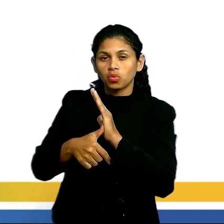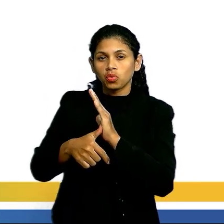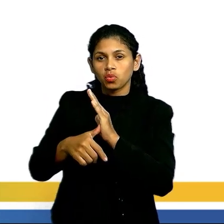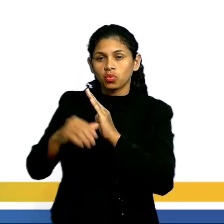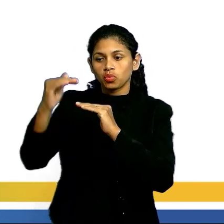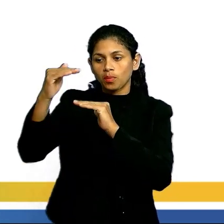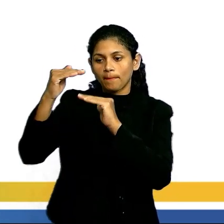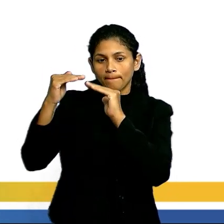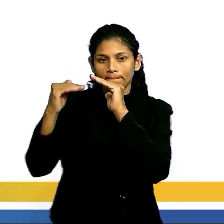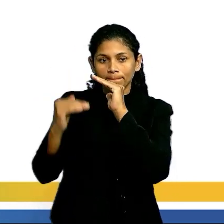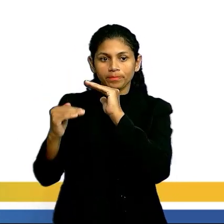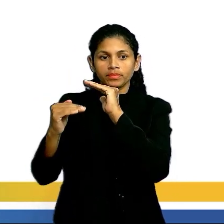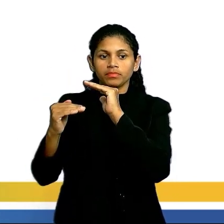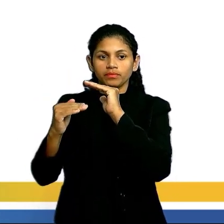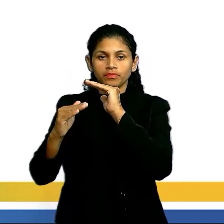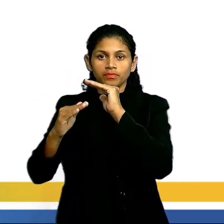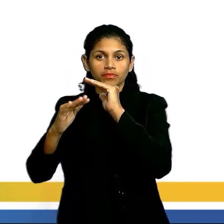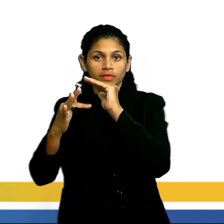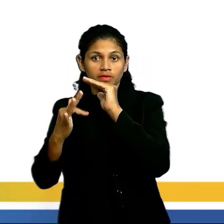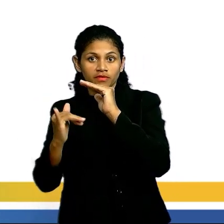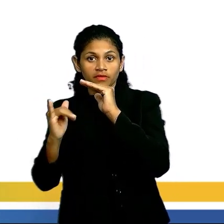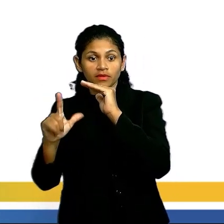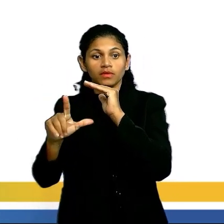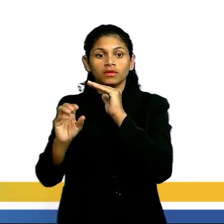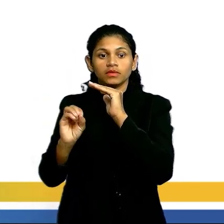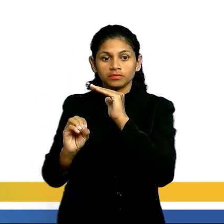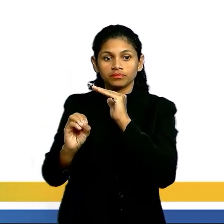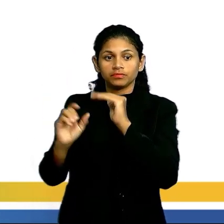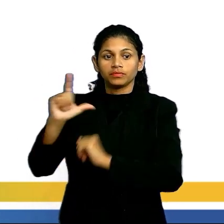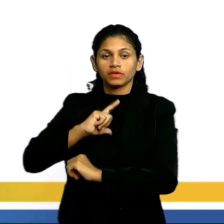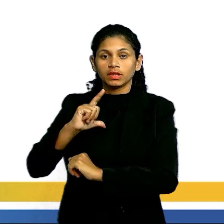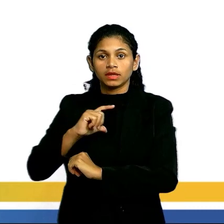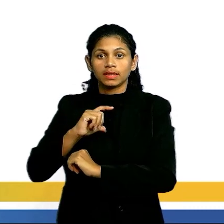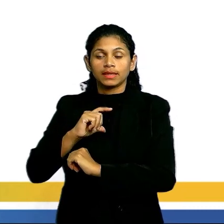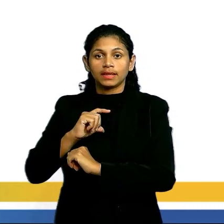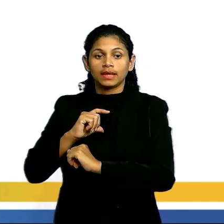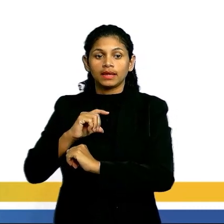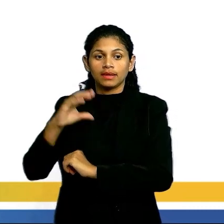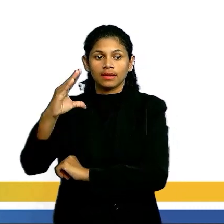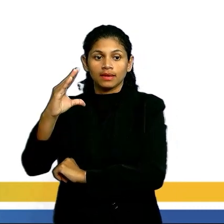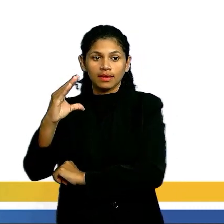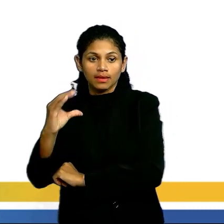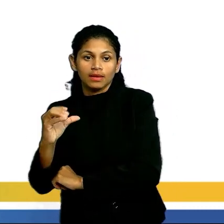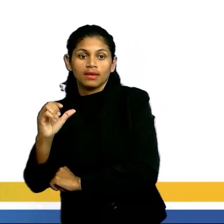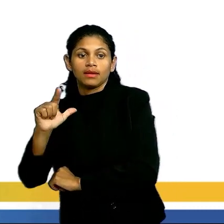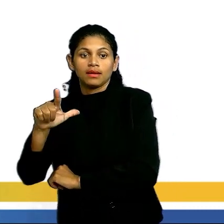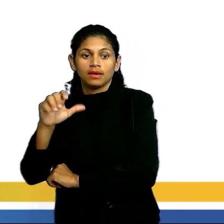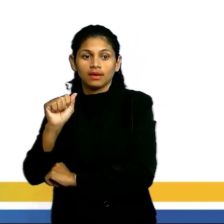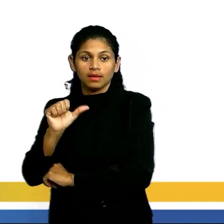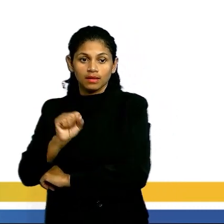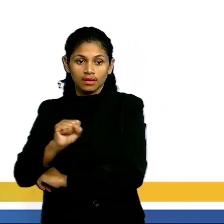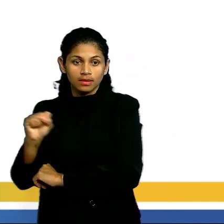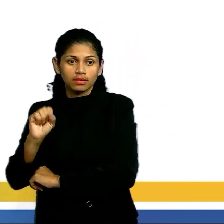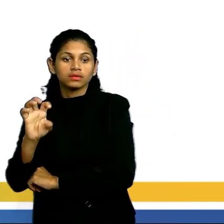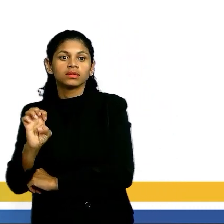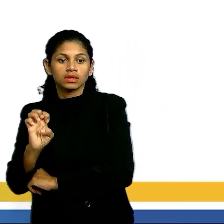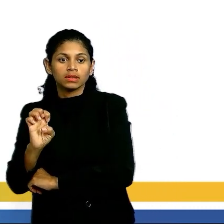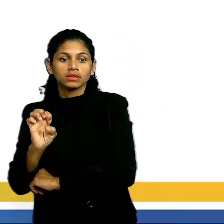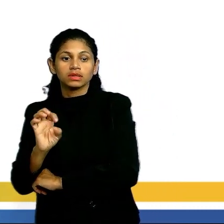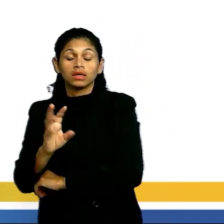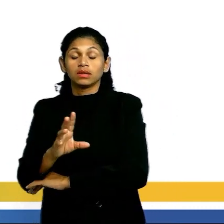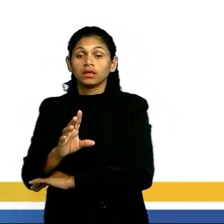vertebrados, tá? Tem vértebras, tá? Temos a classe mamália. Temos a ordem